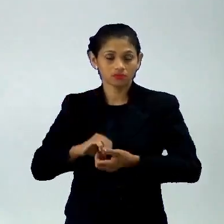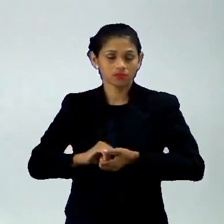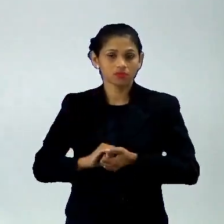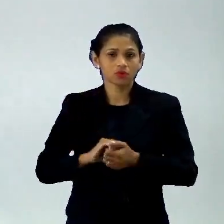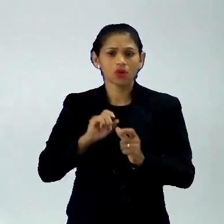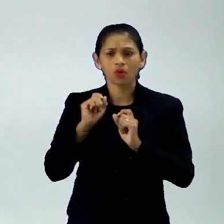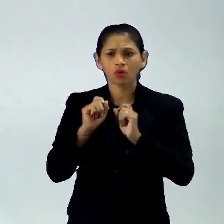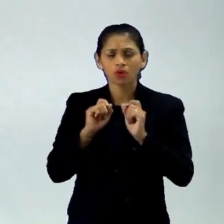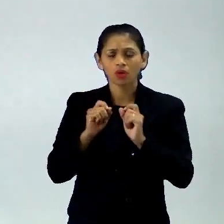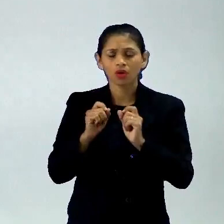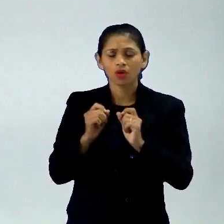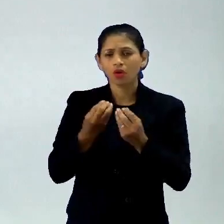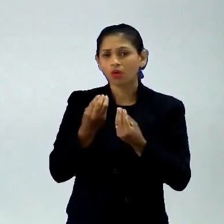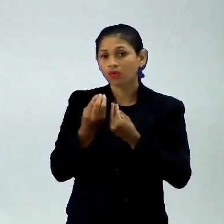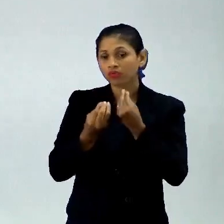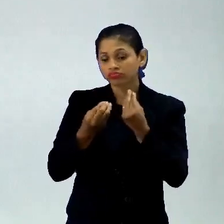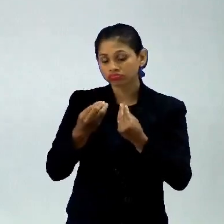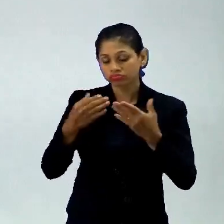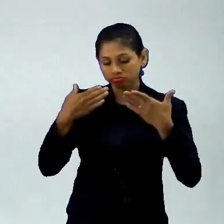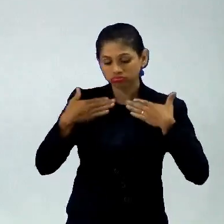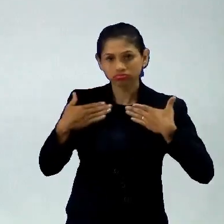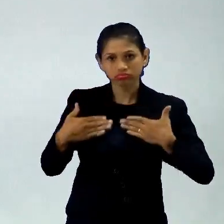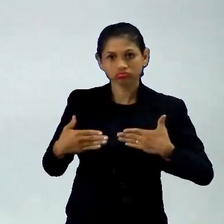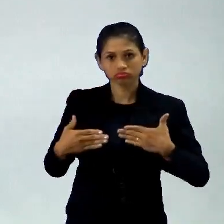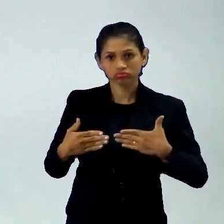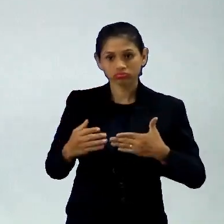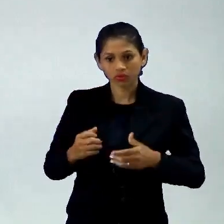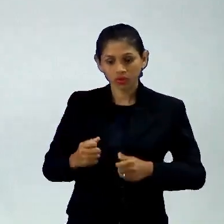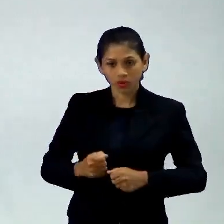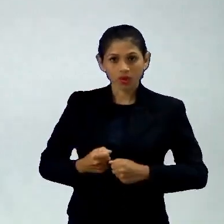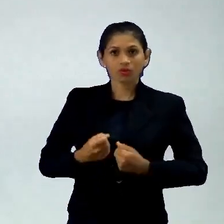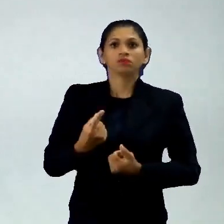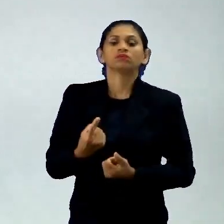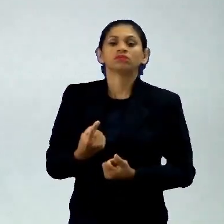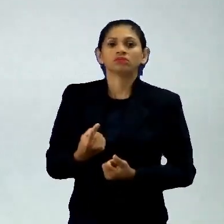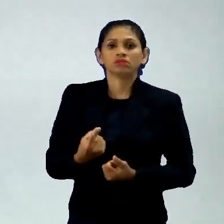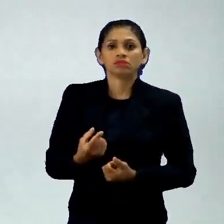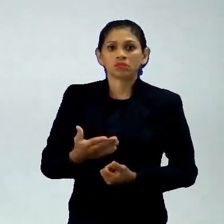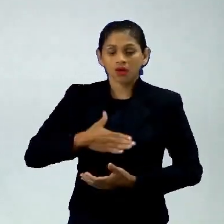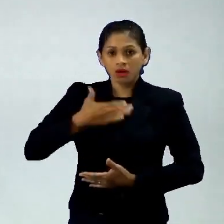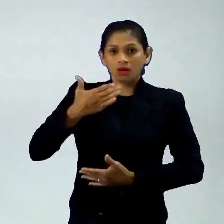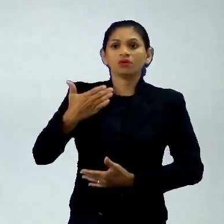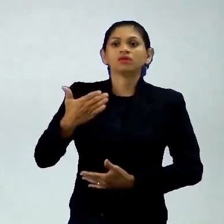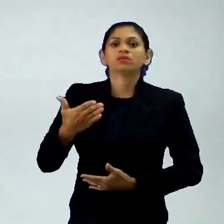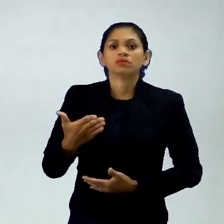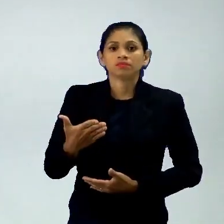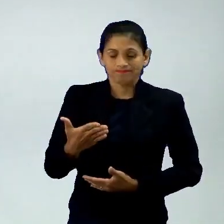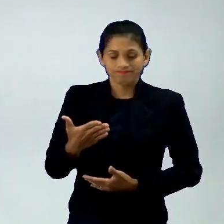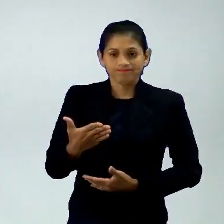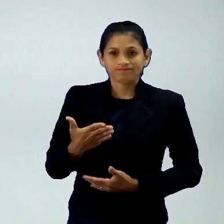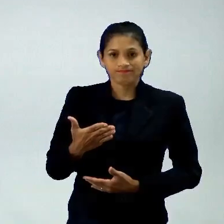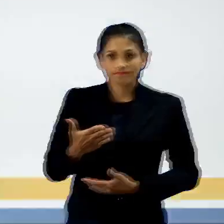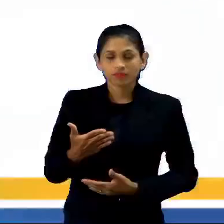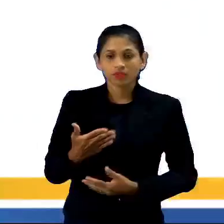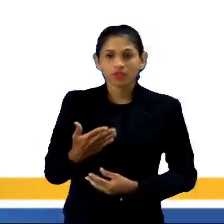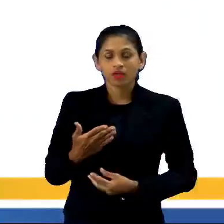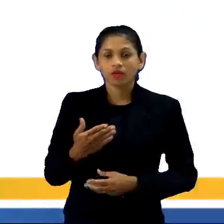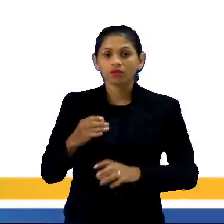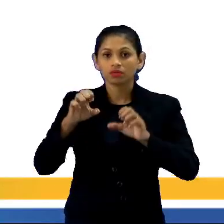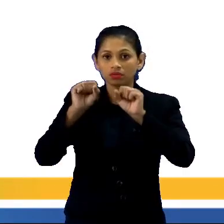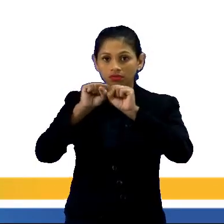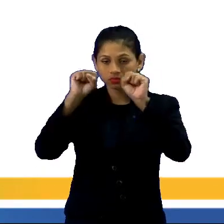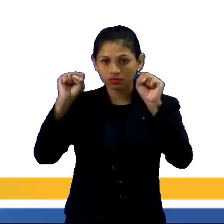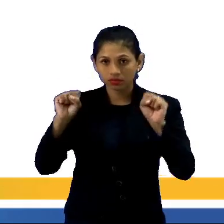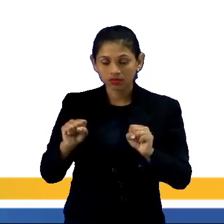dia a dia. Inclusive, quando você toma um susto, quando você tem uma resposta inesperada, nesse caso, é o sistema endócrino que vai